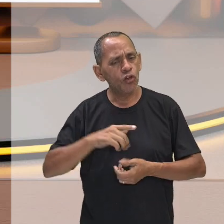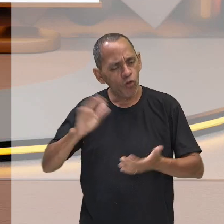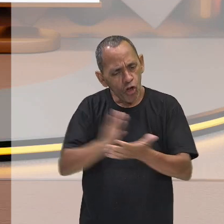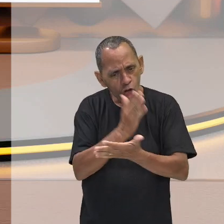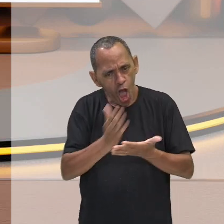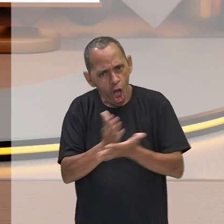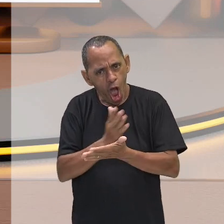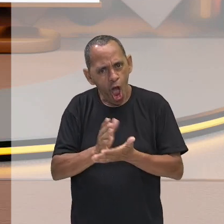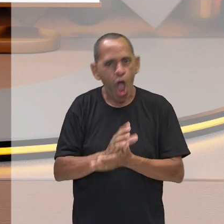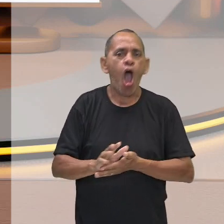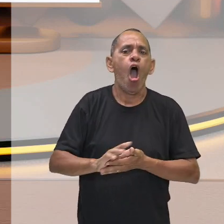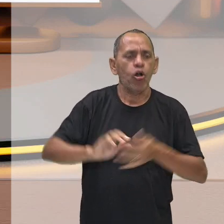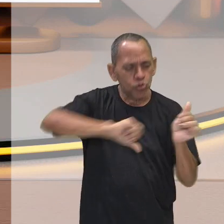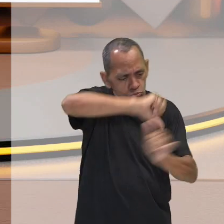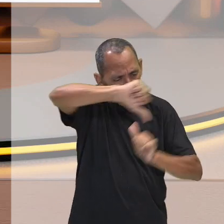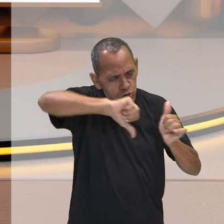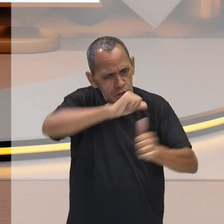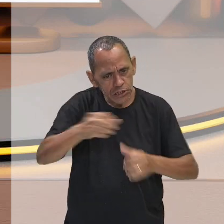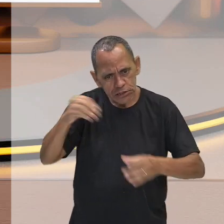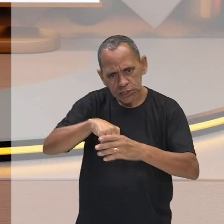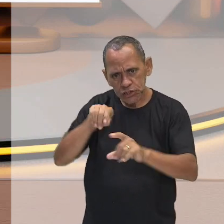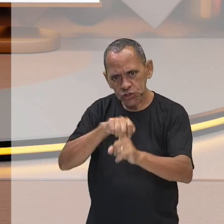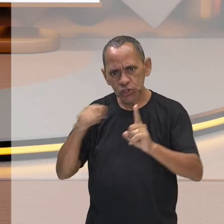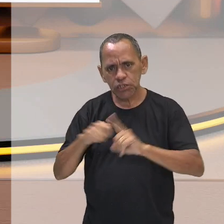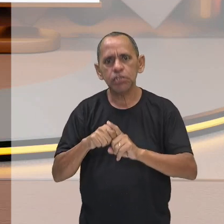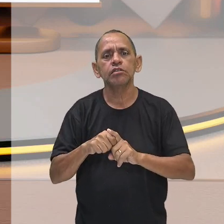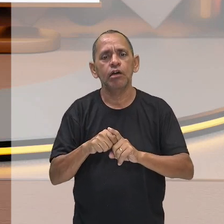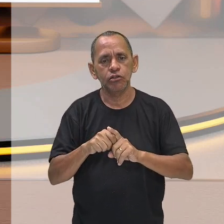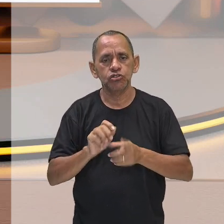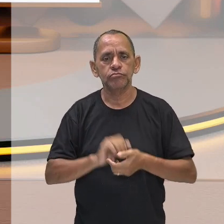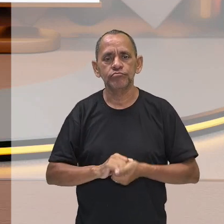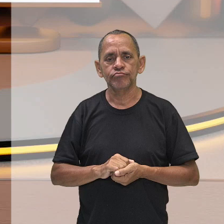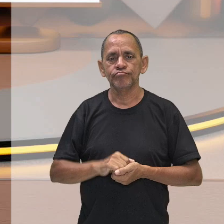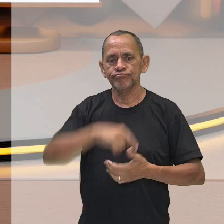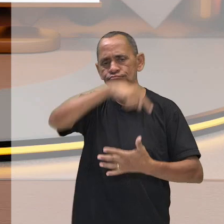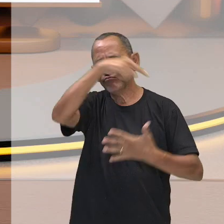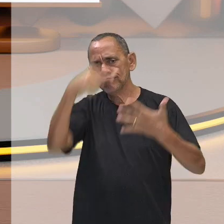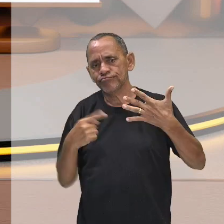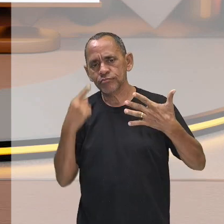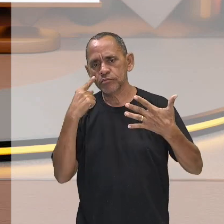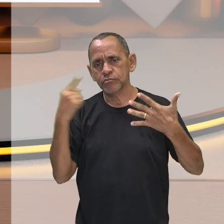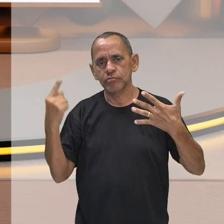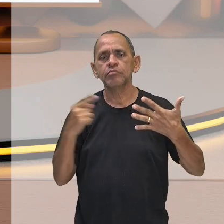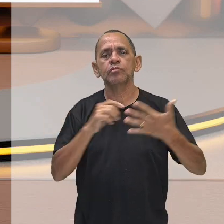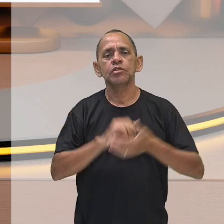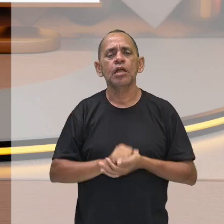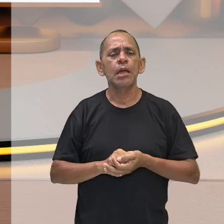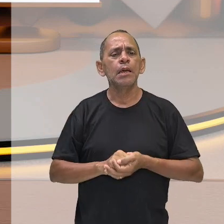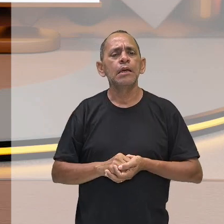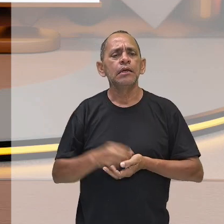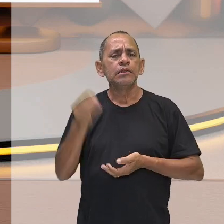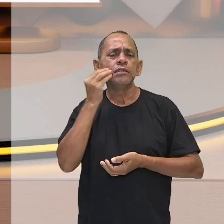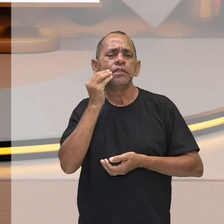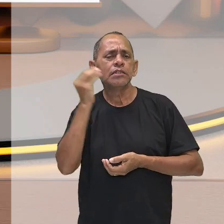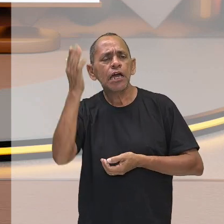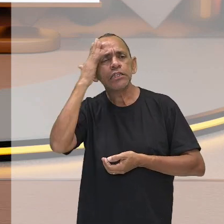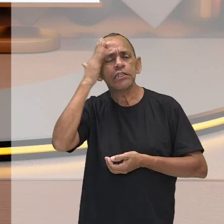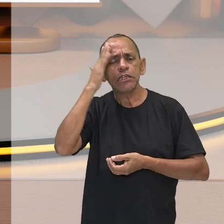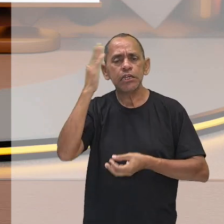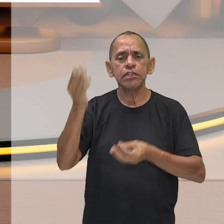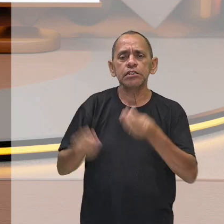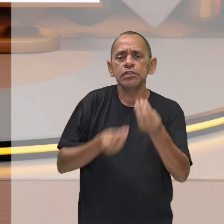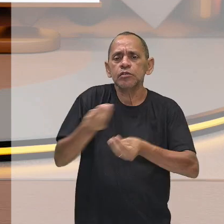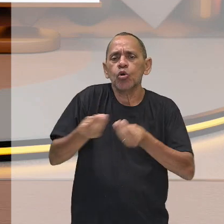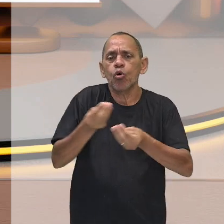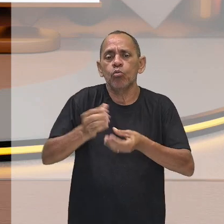profundas dentro da sociedade. Trouxe aqui uns pontos para a gente verificar cada um deles e tentar entendê-los, tá, gente? Primeiramente, a gente está